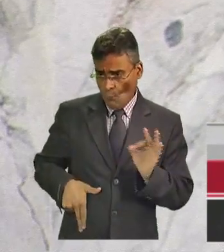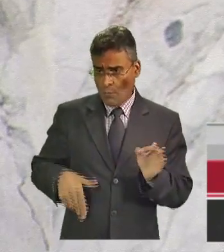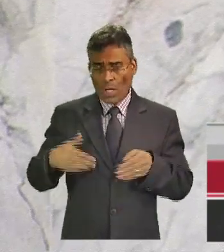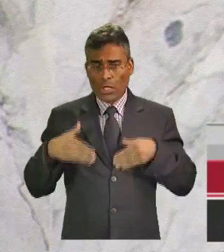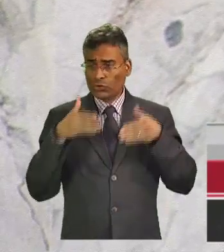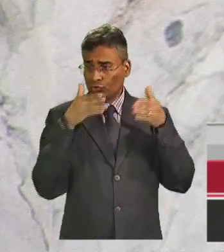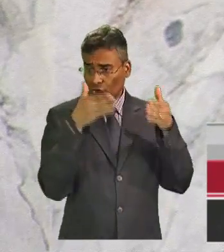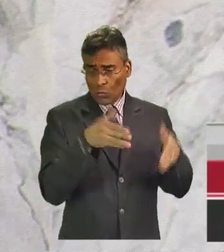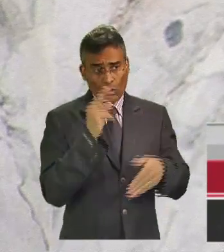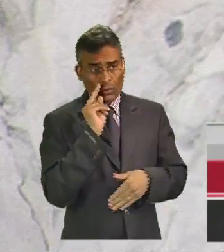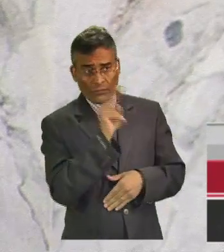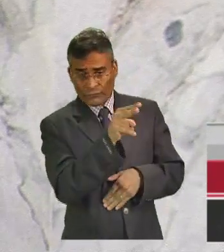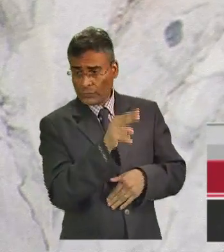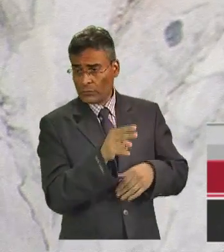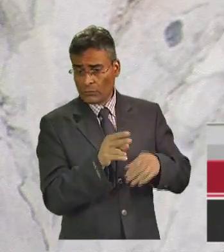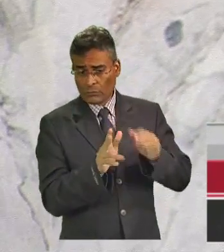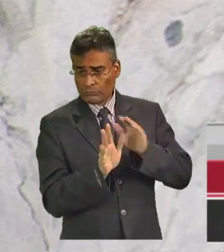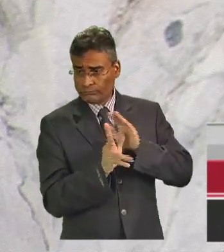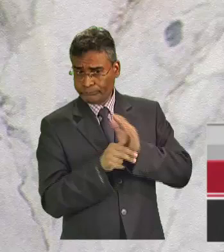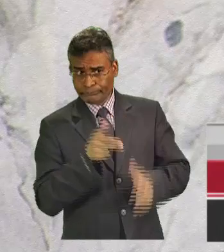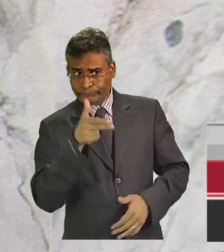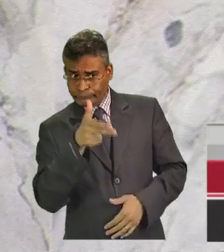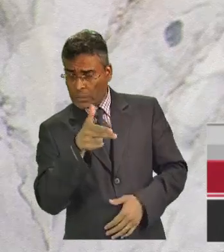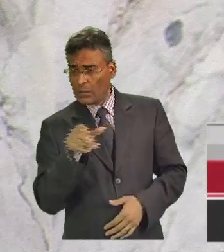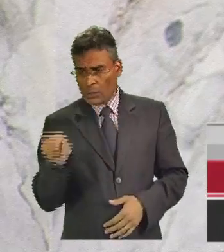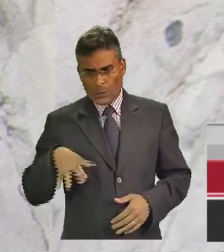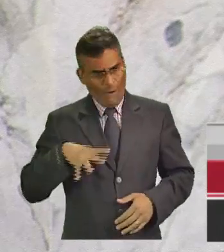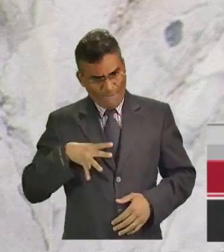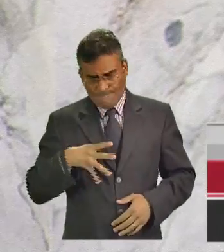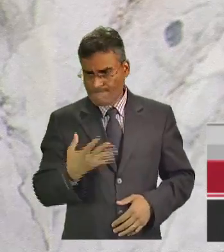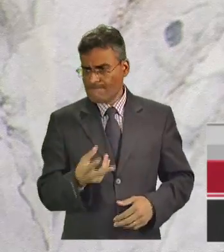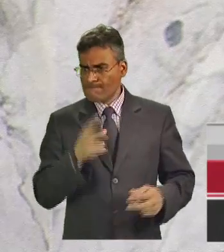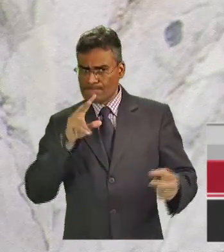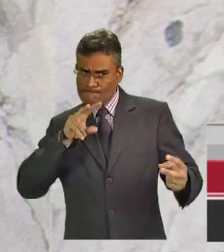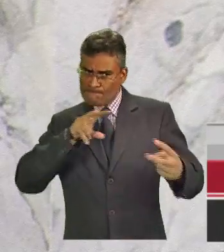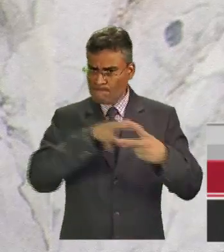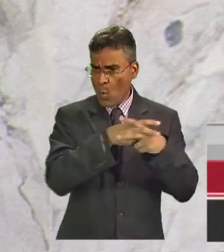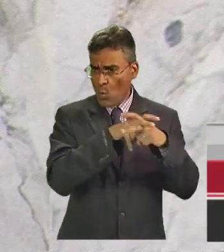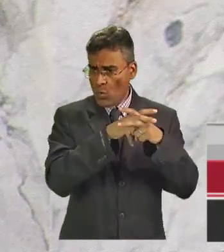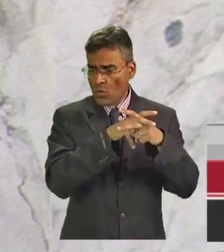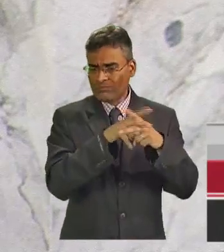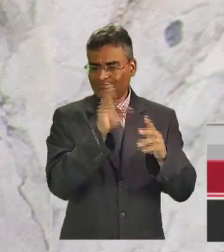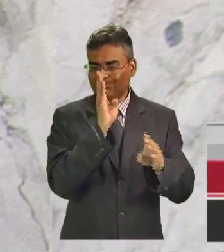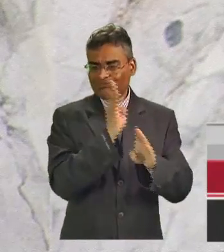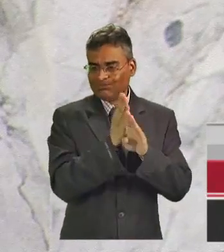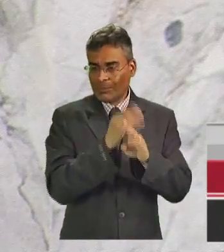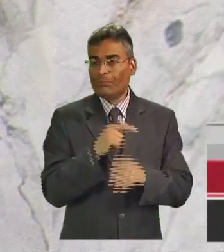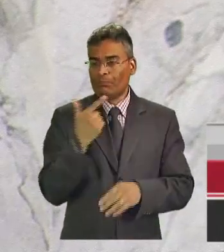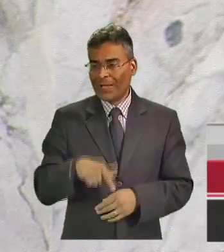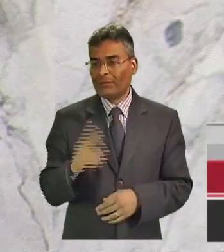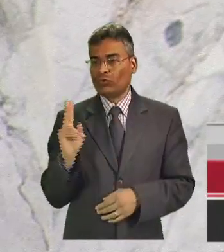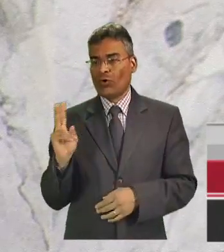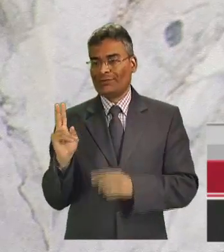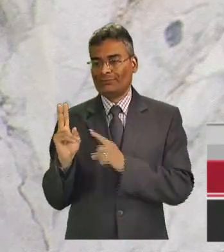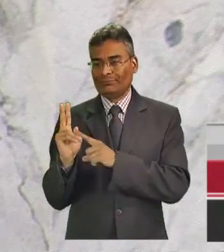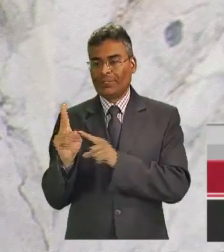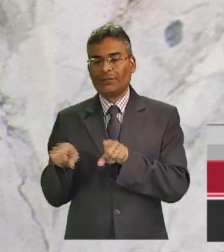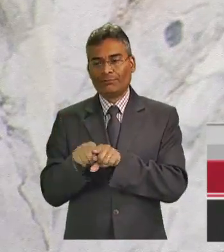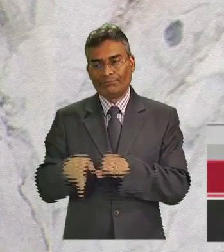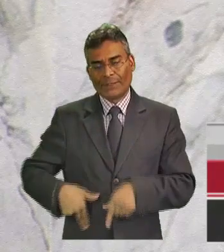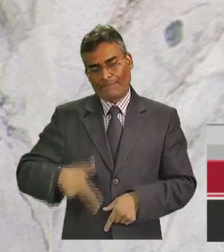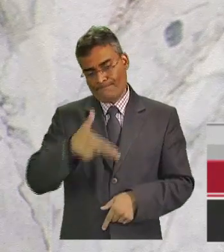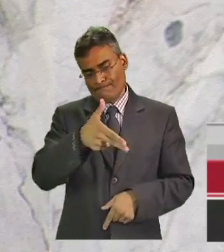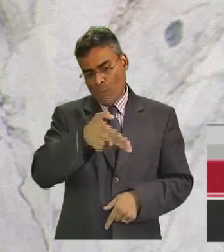ele vê um criminoso, ele passa a lutar com esse criminoso, mas haviam mais outros criminosos no local que balearam